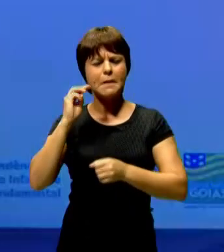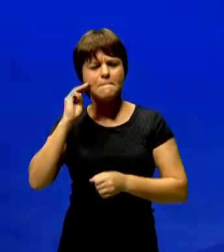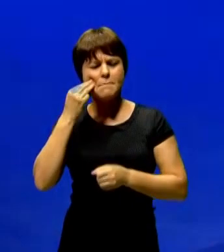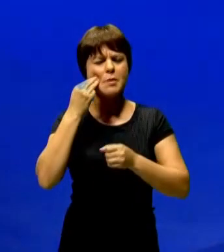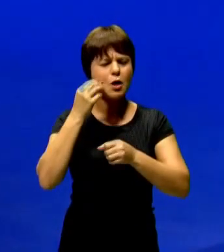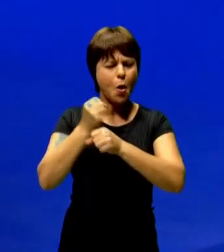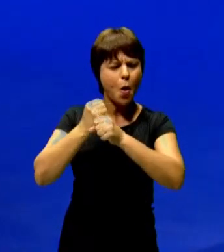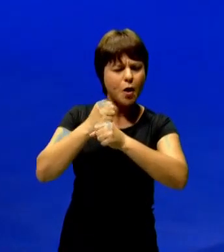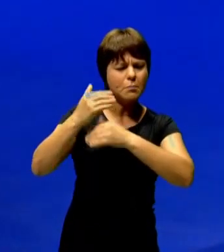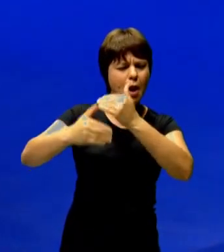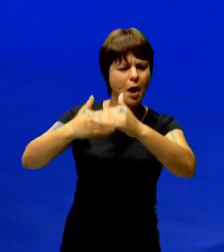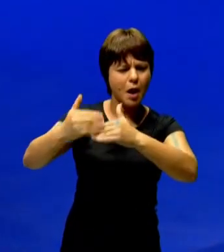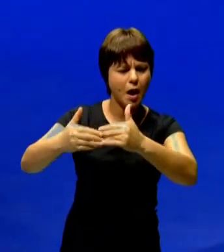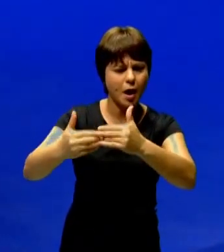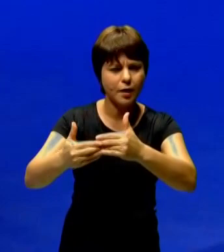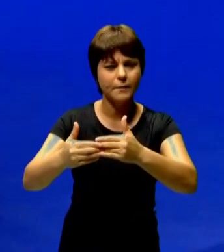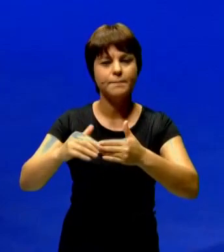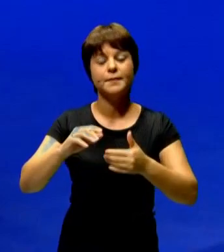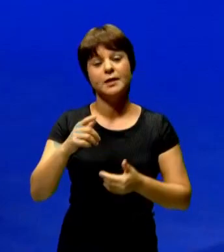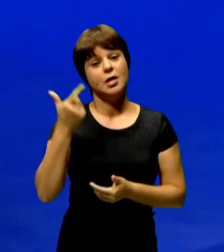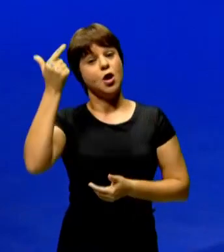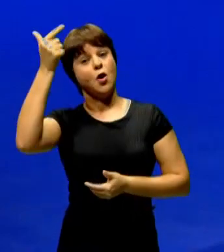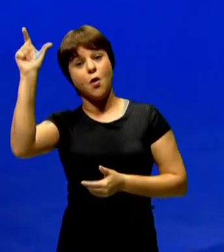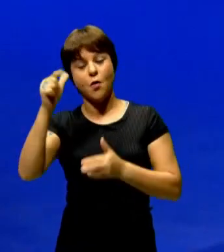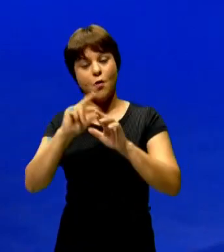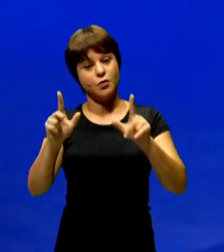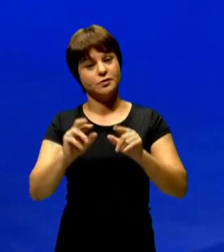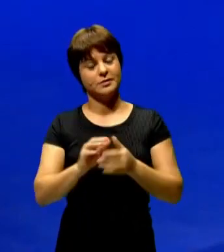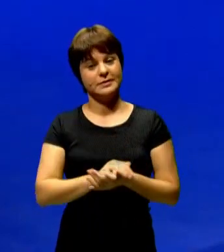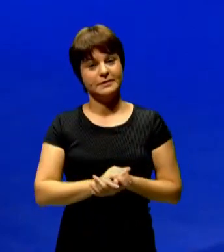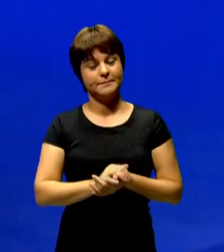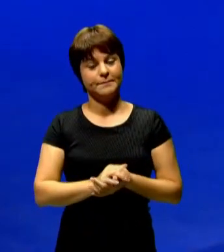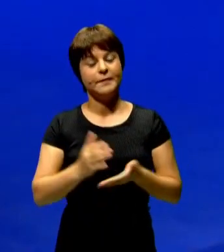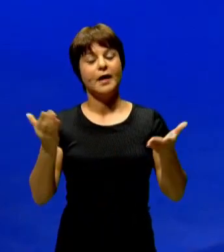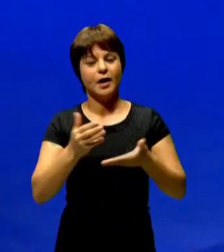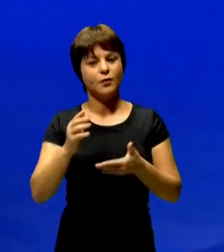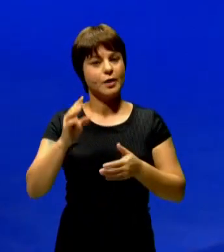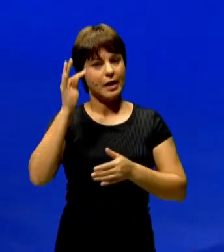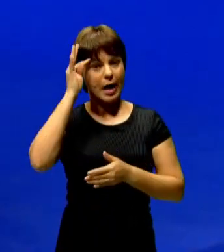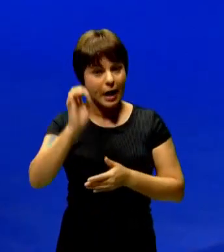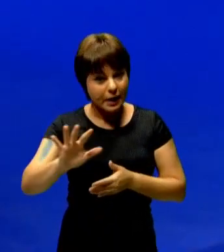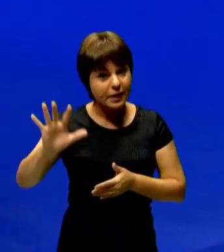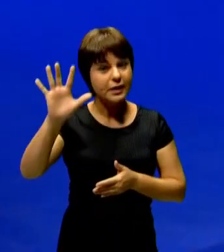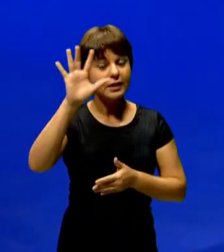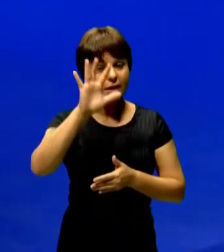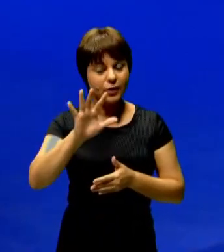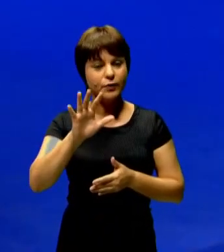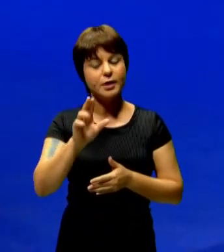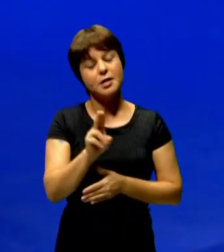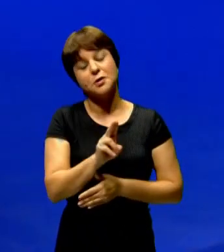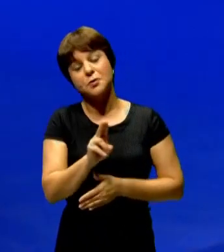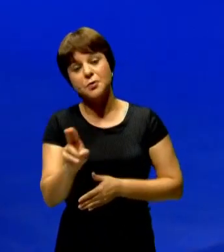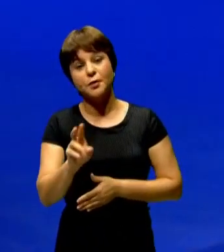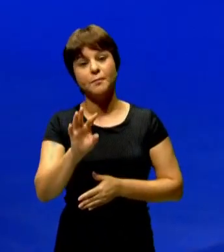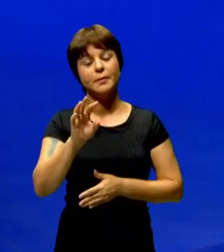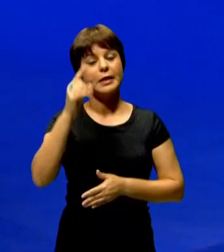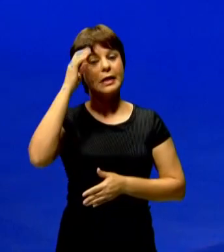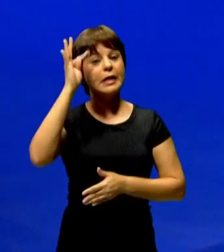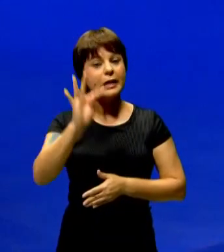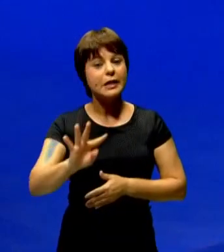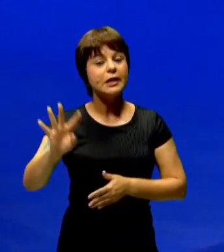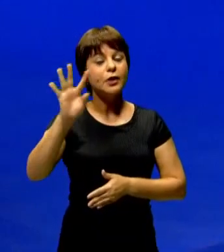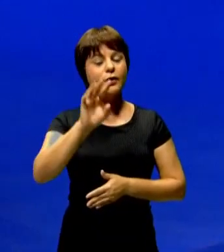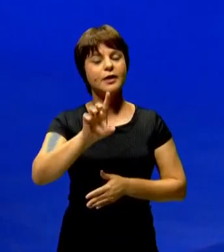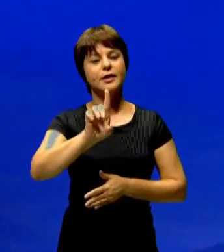anos que a Terra existe, tinham uma outra conformação. Essa teoria se chama, então, teoria